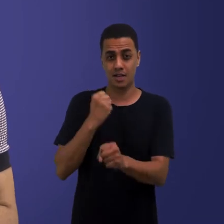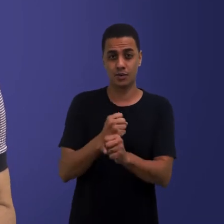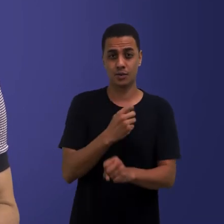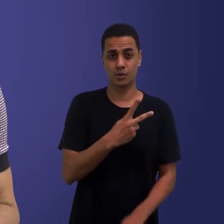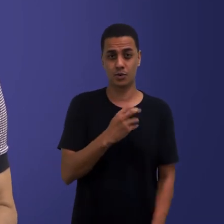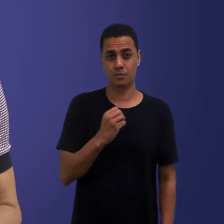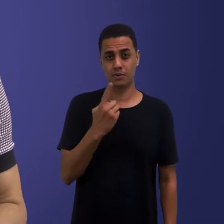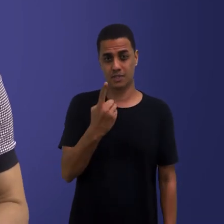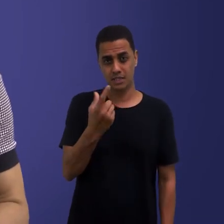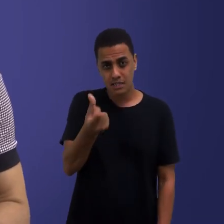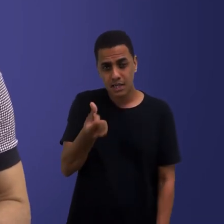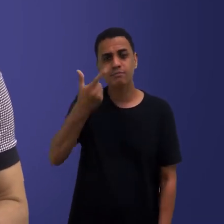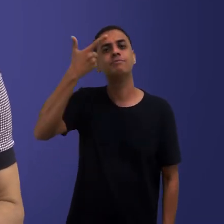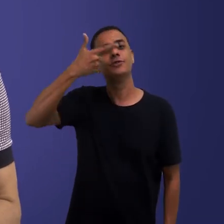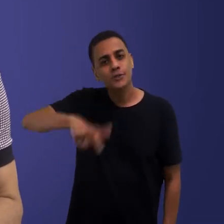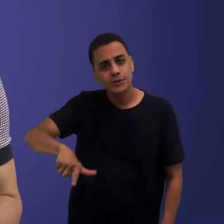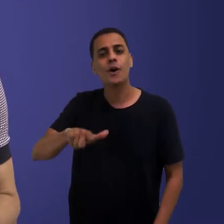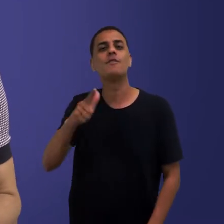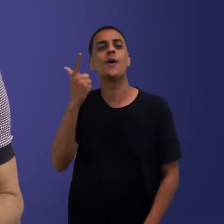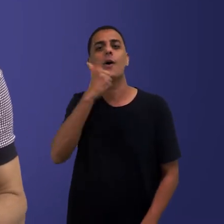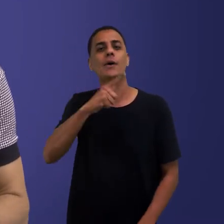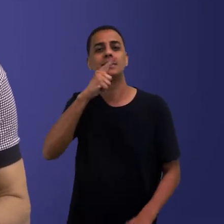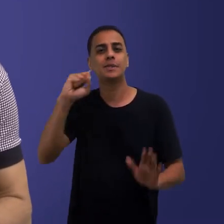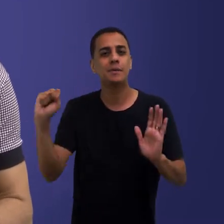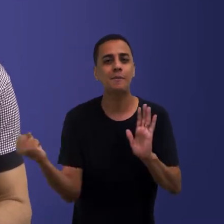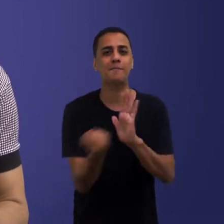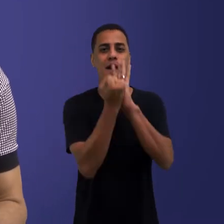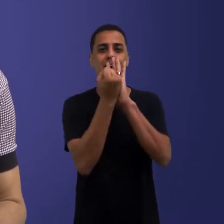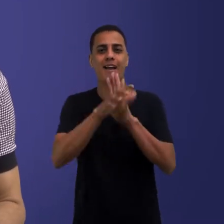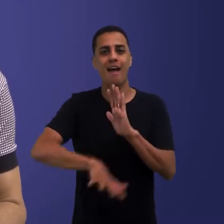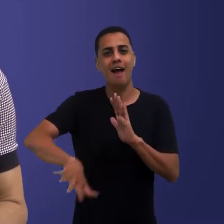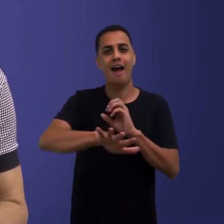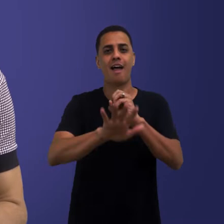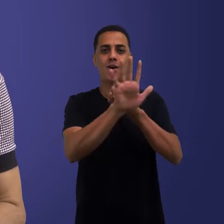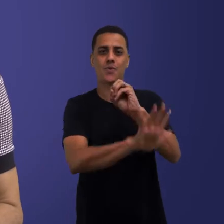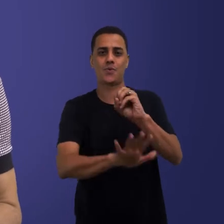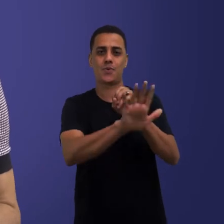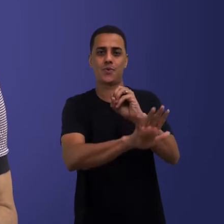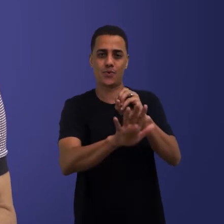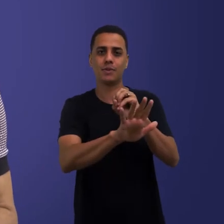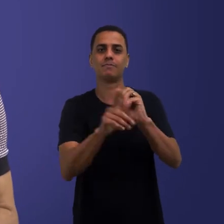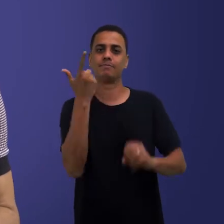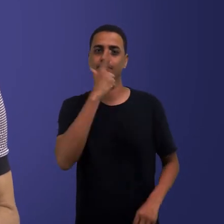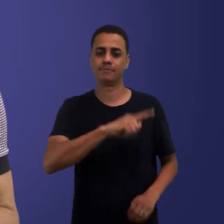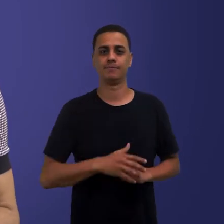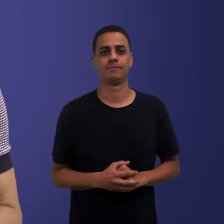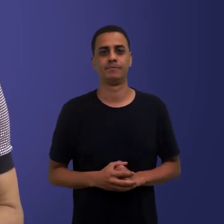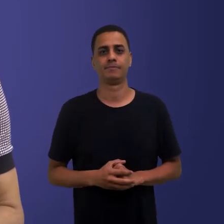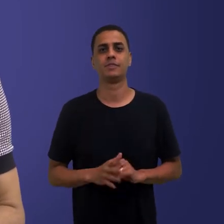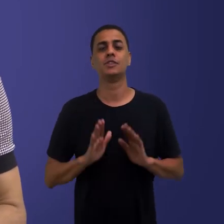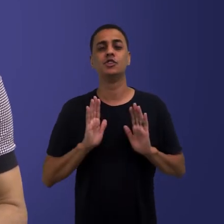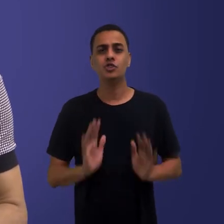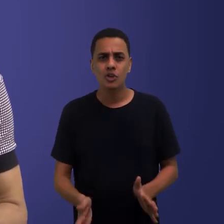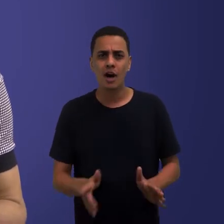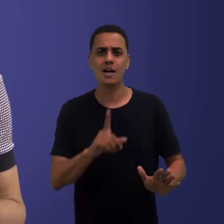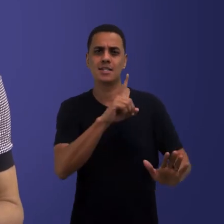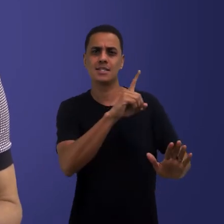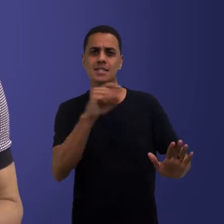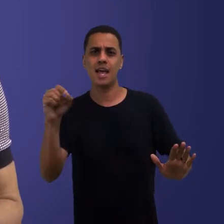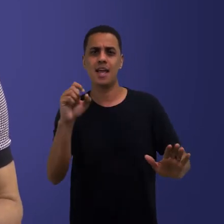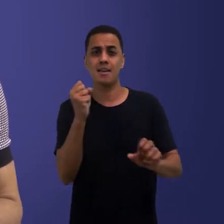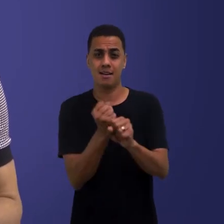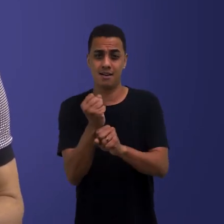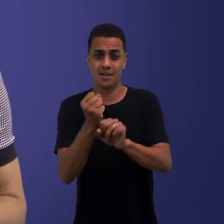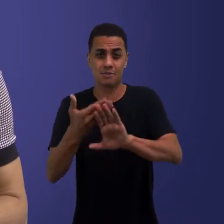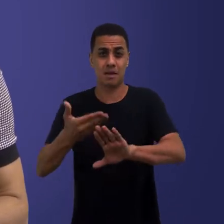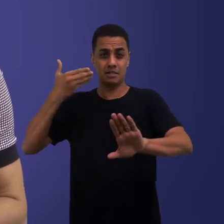Recentemente, em 2016, mais uma página dos momentos marcantes da história da astronomia foi escrita. 100